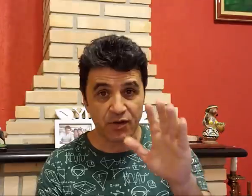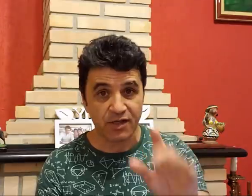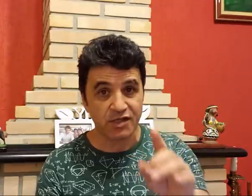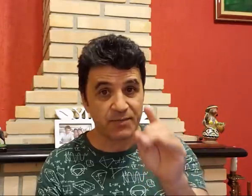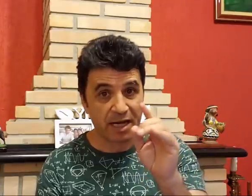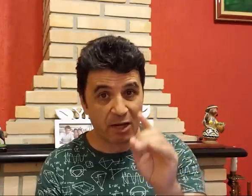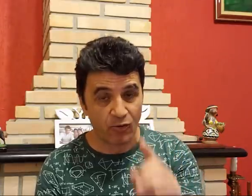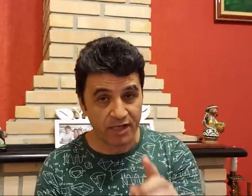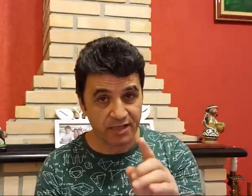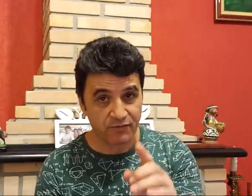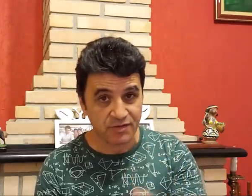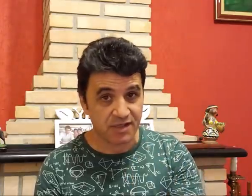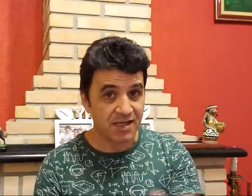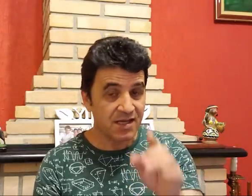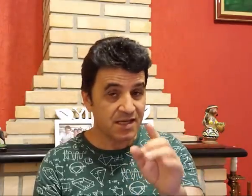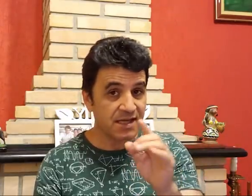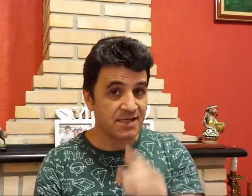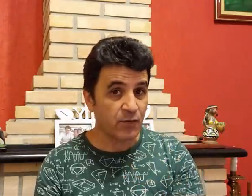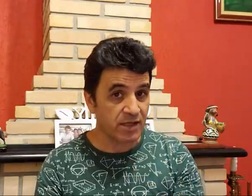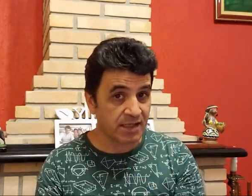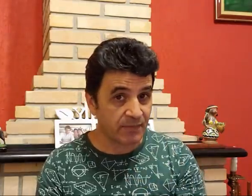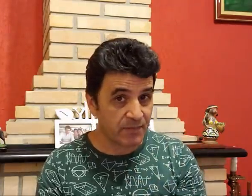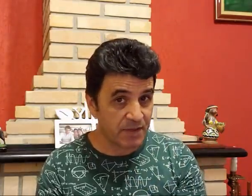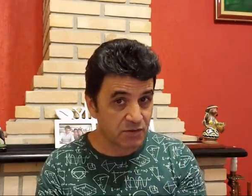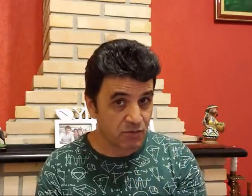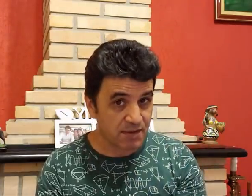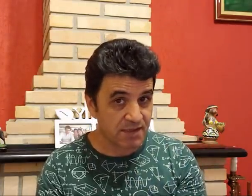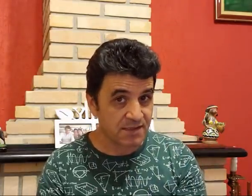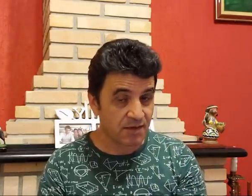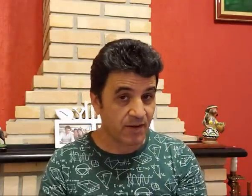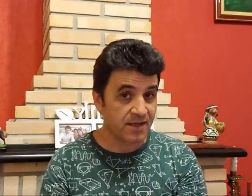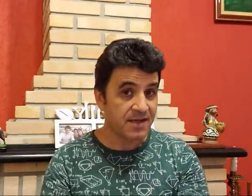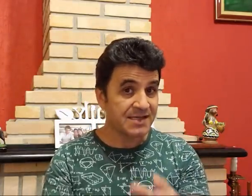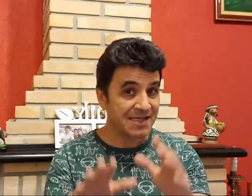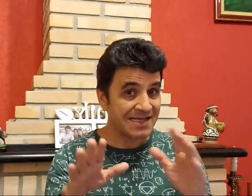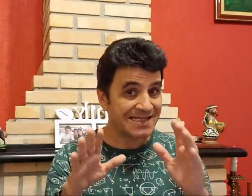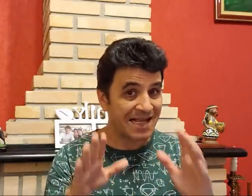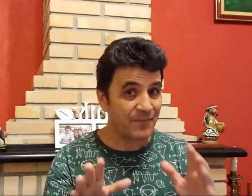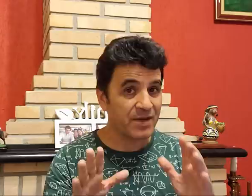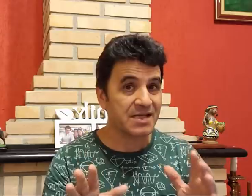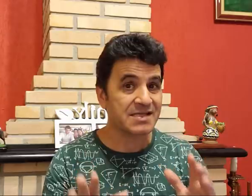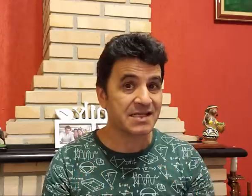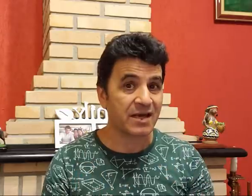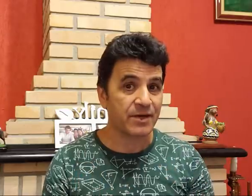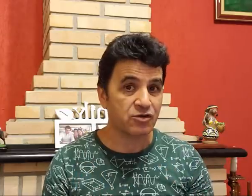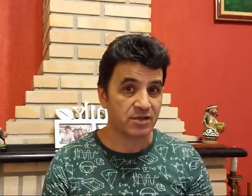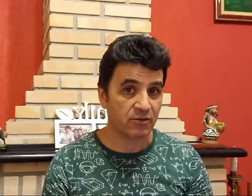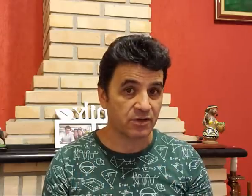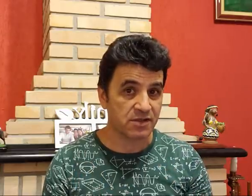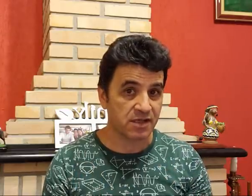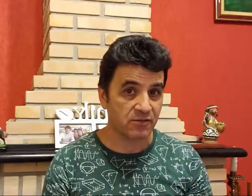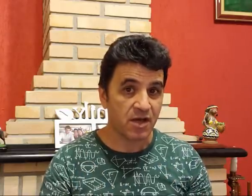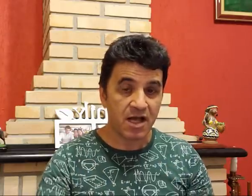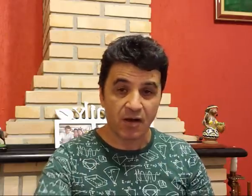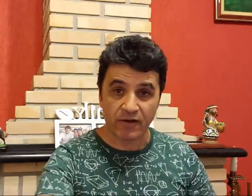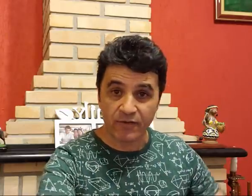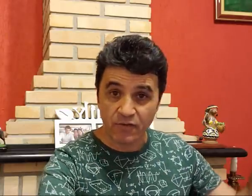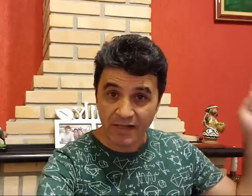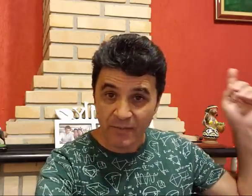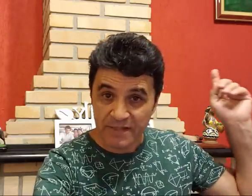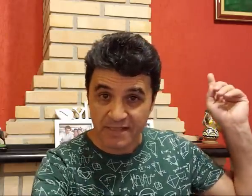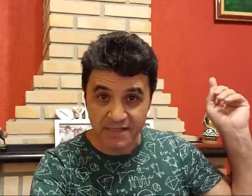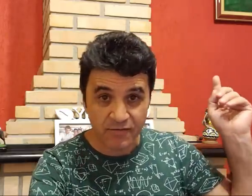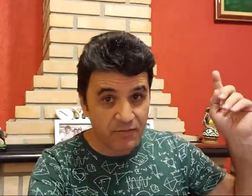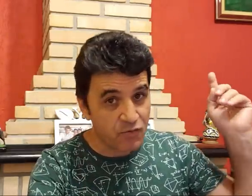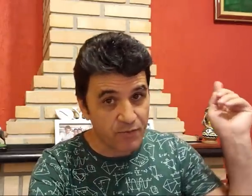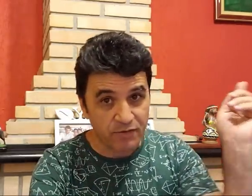que será importante para orientar você e quem sabe orientar também pessoas que estão aí sem saber exatamente o que está acontecendo. Agora vamos